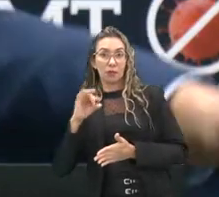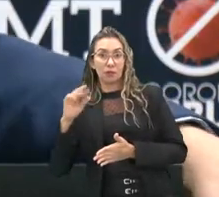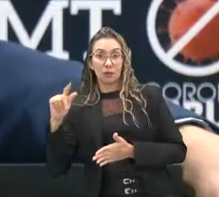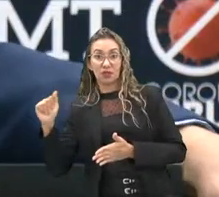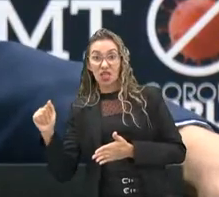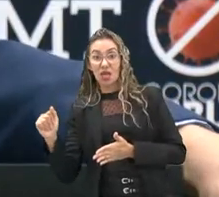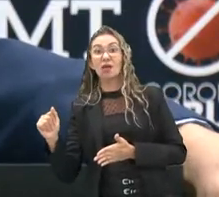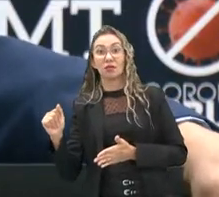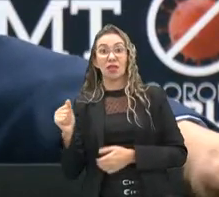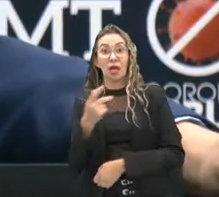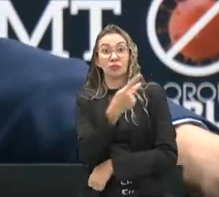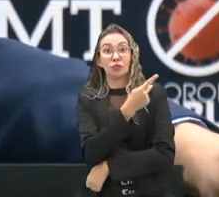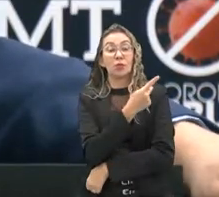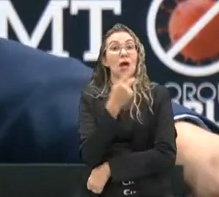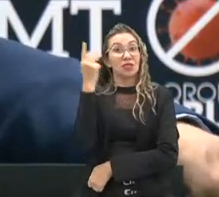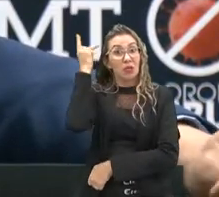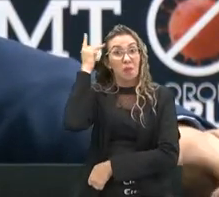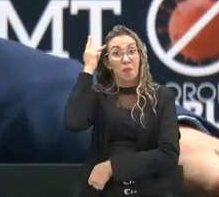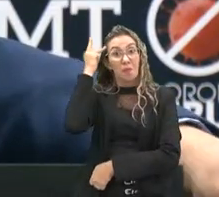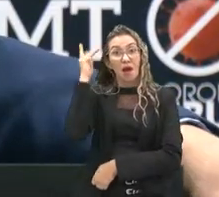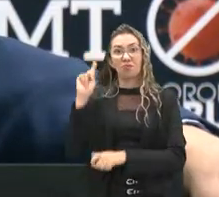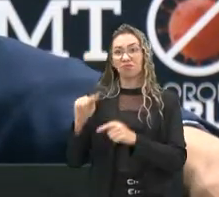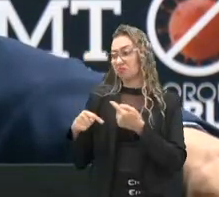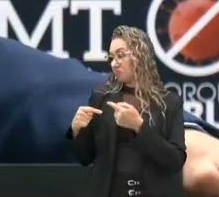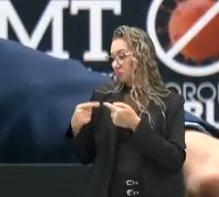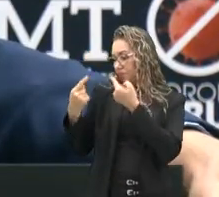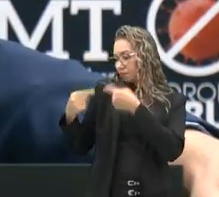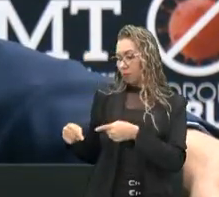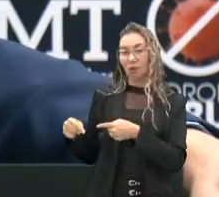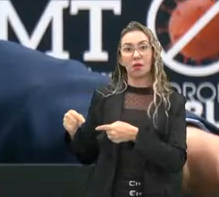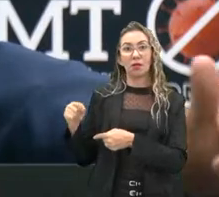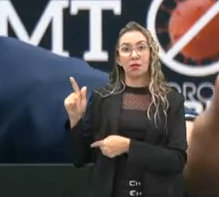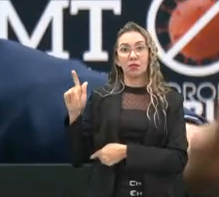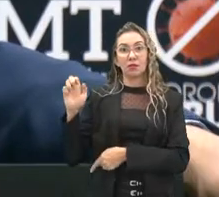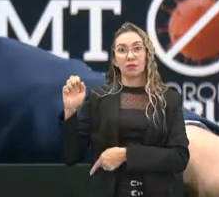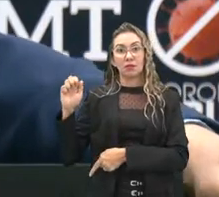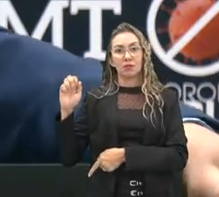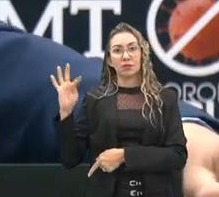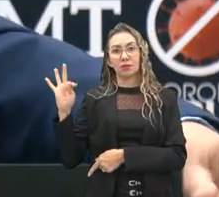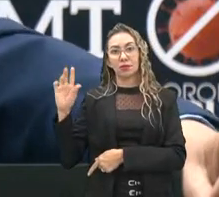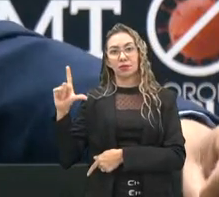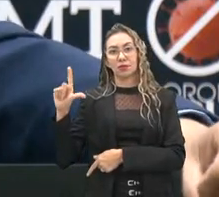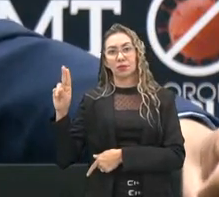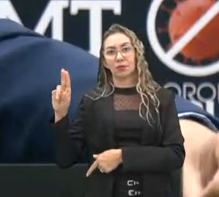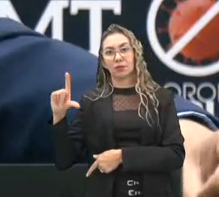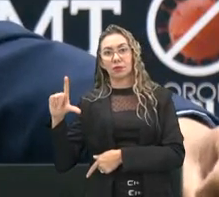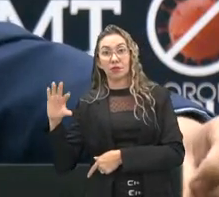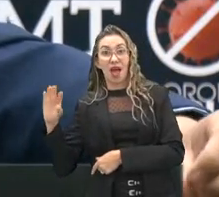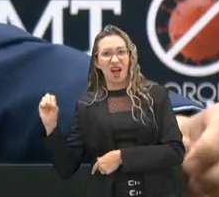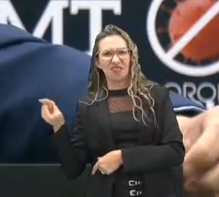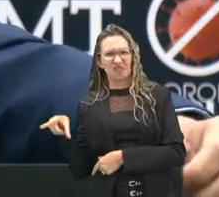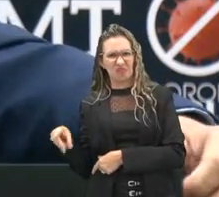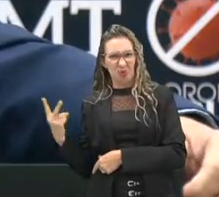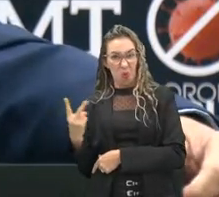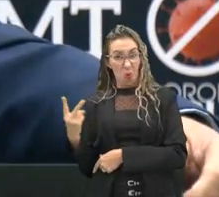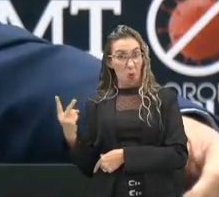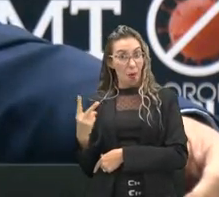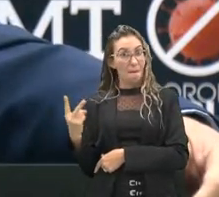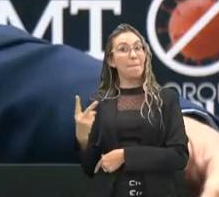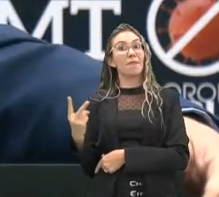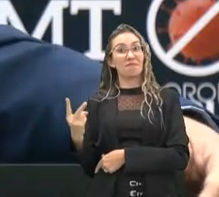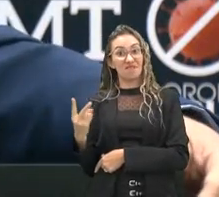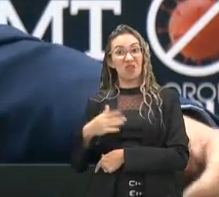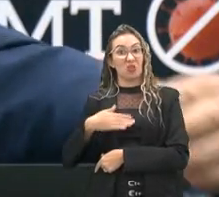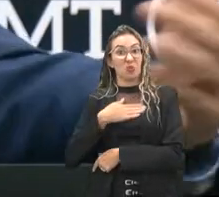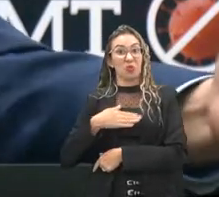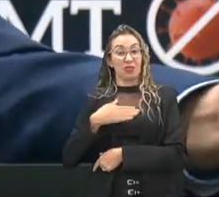campo de batalha ele encontrou com um cidadão chamado Benedito Valadares. Os dois gostavam de uma canjibrina, de uma cachaça e baile,